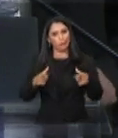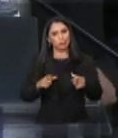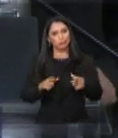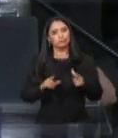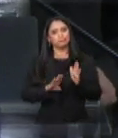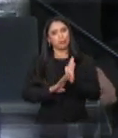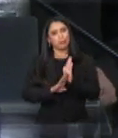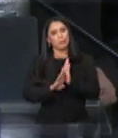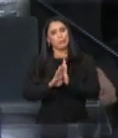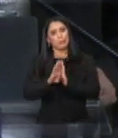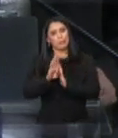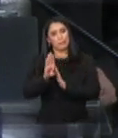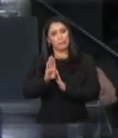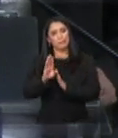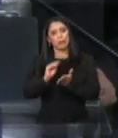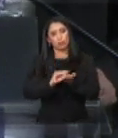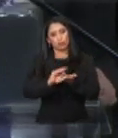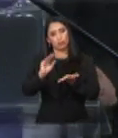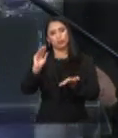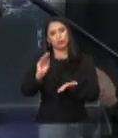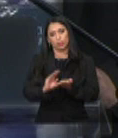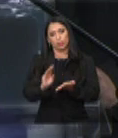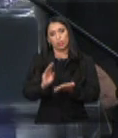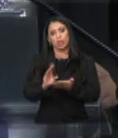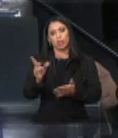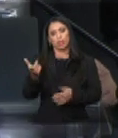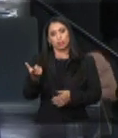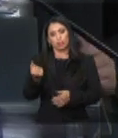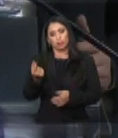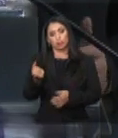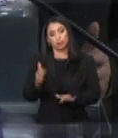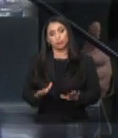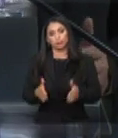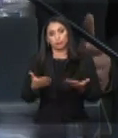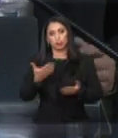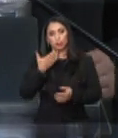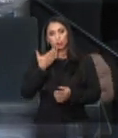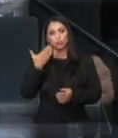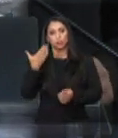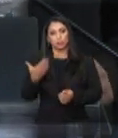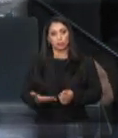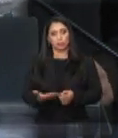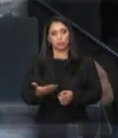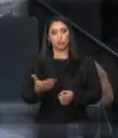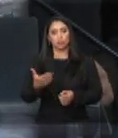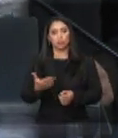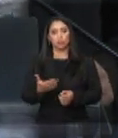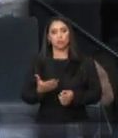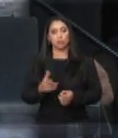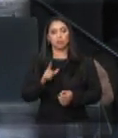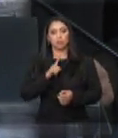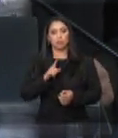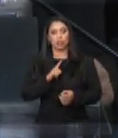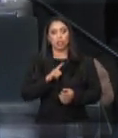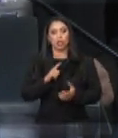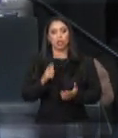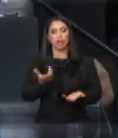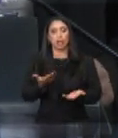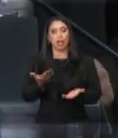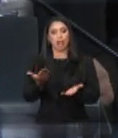dos recursos empenhados Então os pedidos que a gente vê na ação